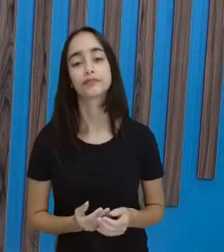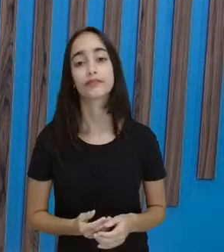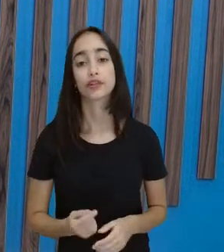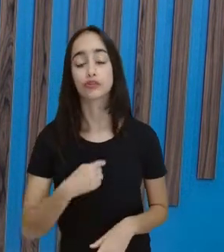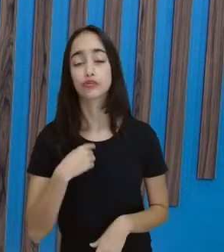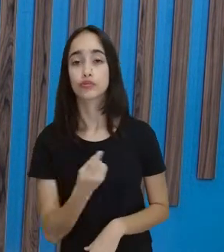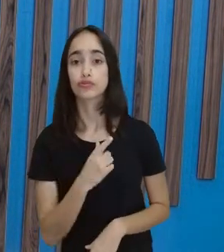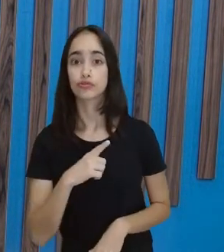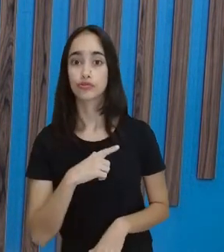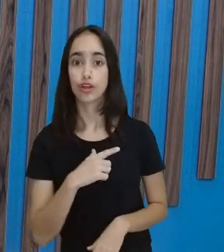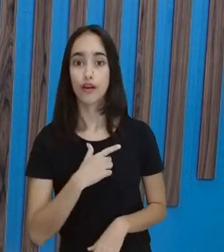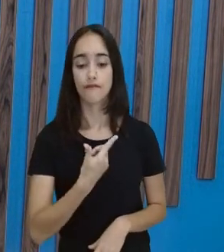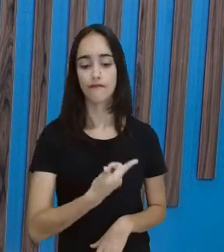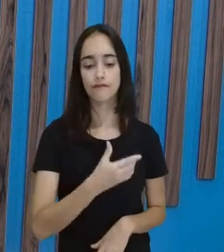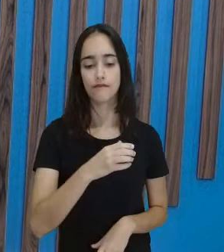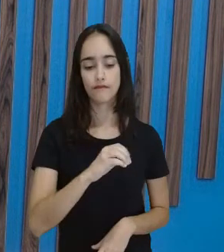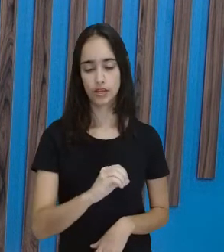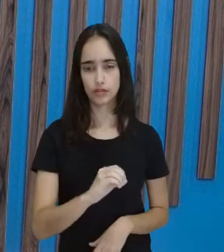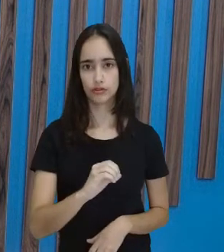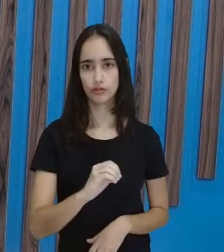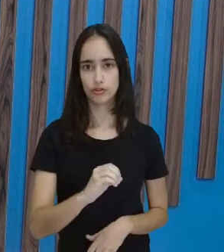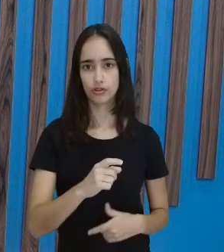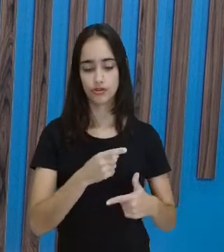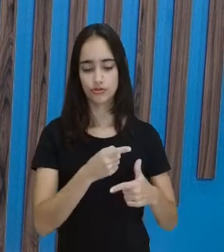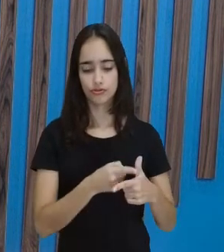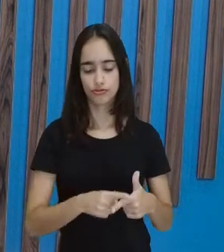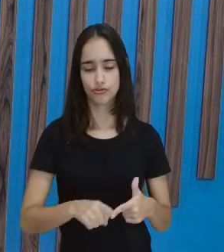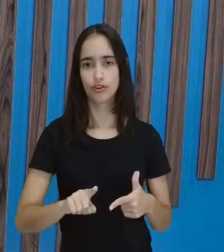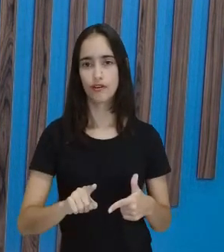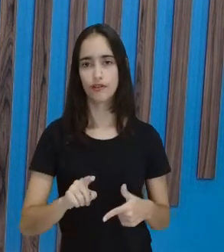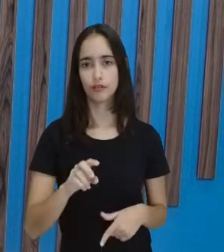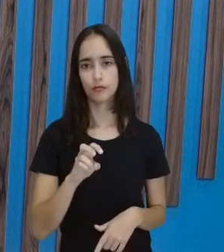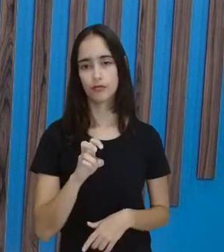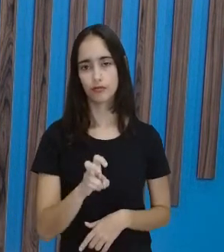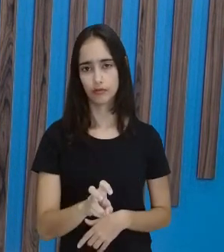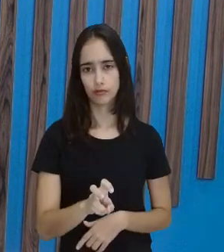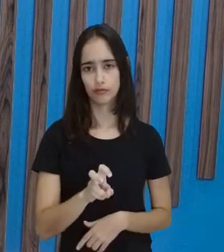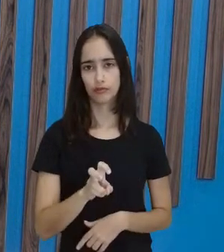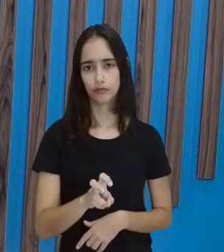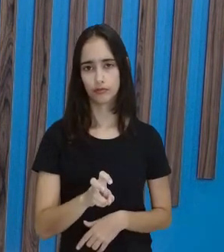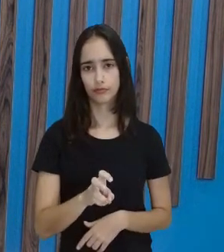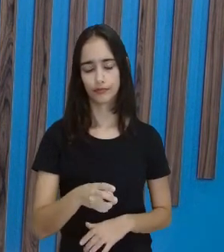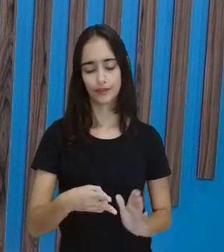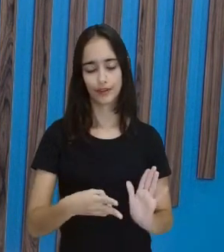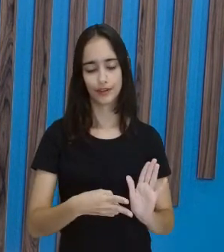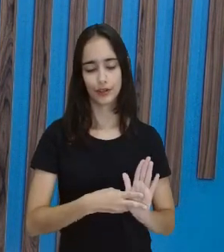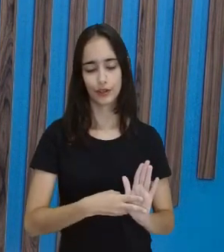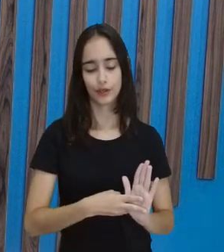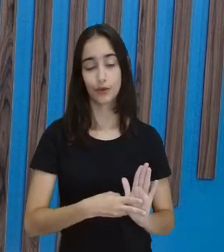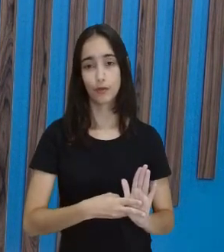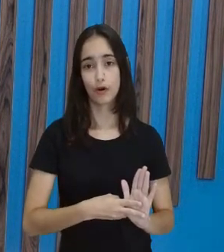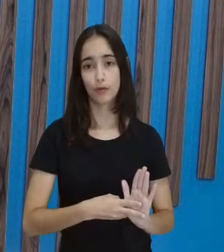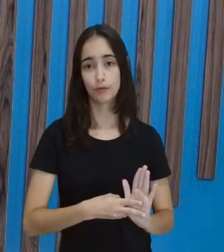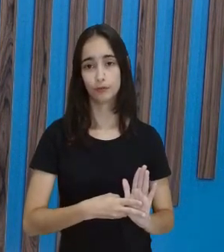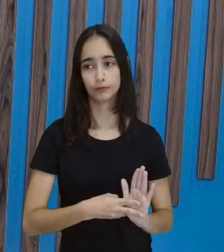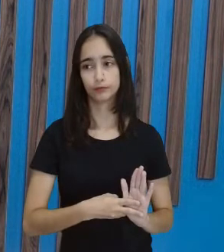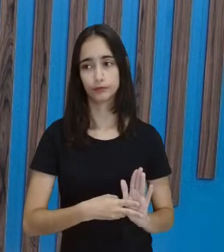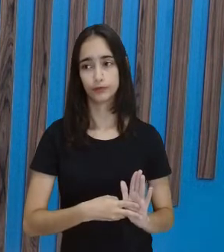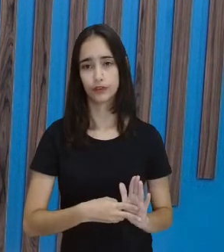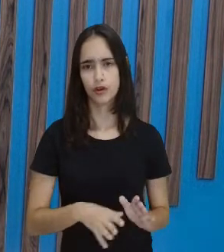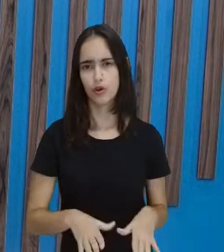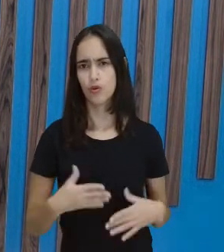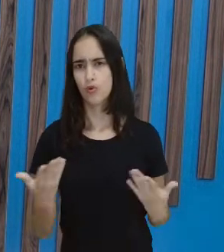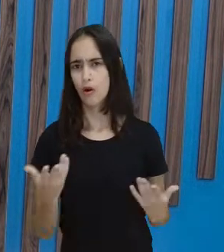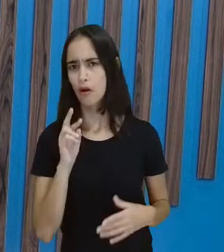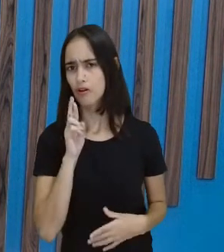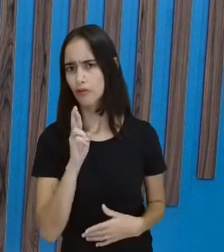20, dividiu aí 5, né? Fizemos 5 grupinhos. E qual é o resultado? Se eu